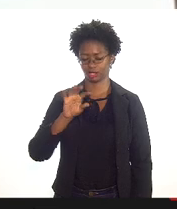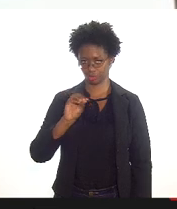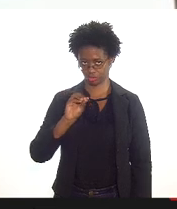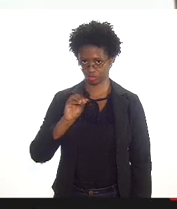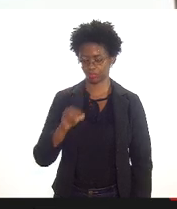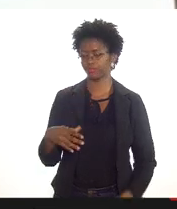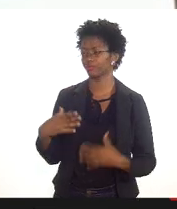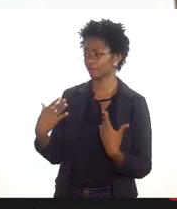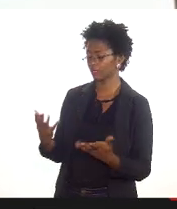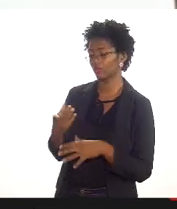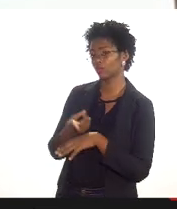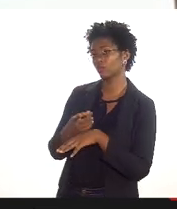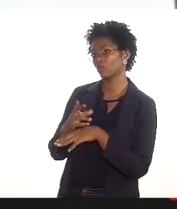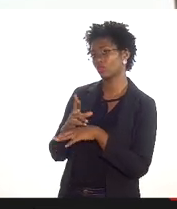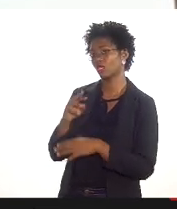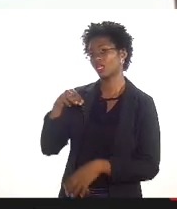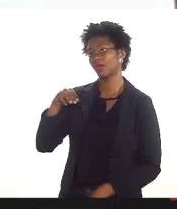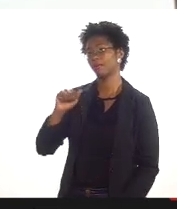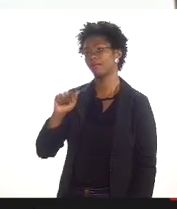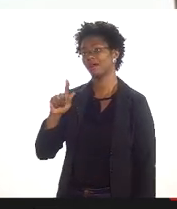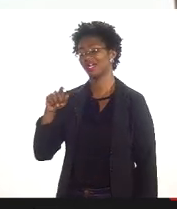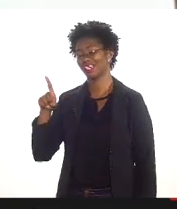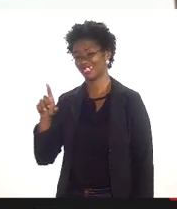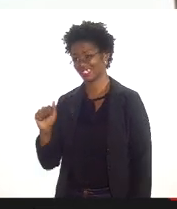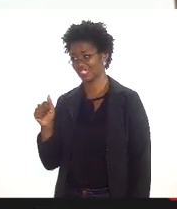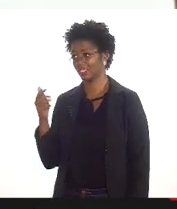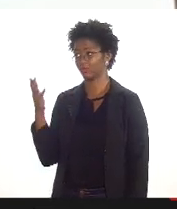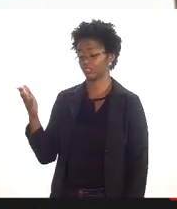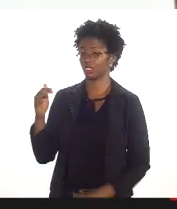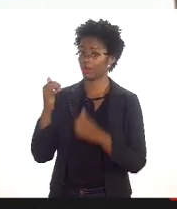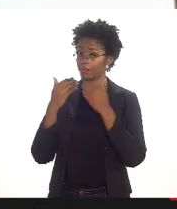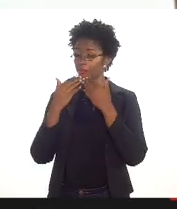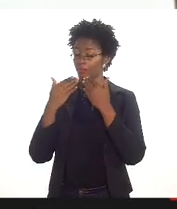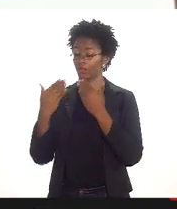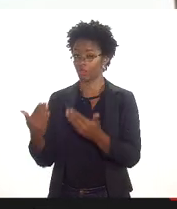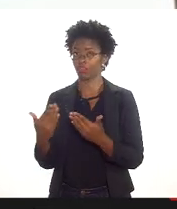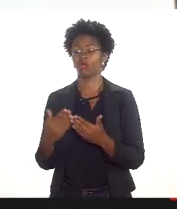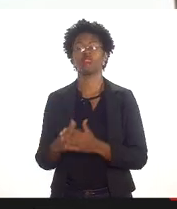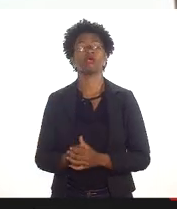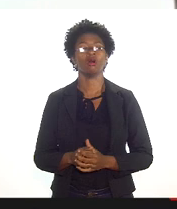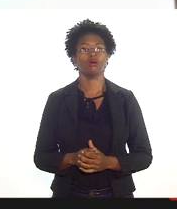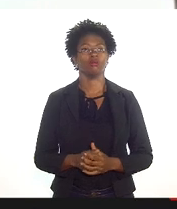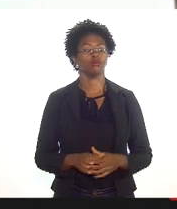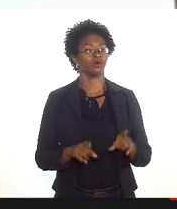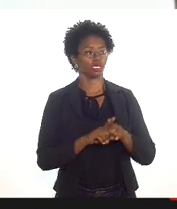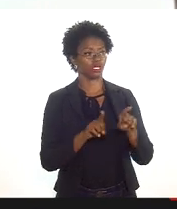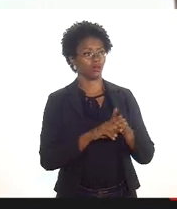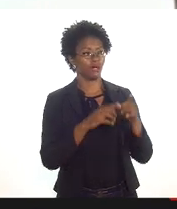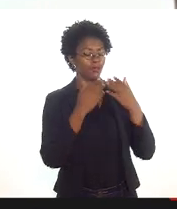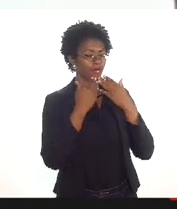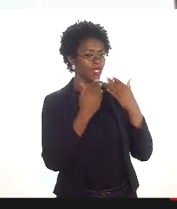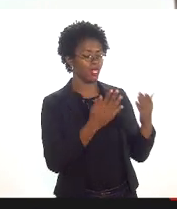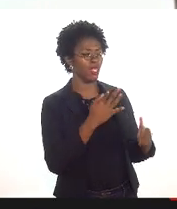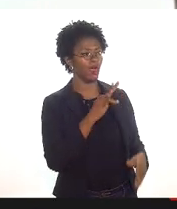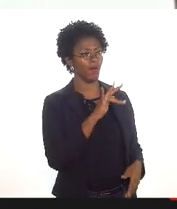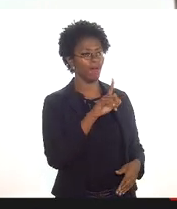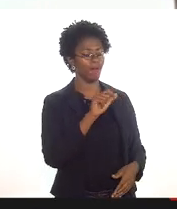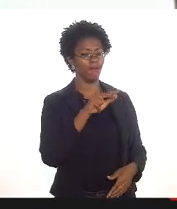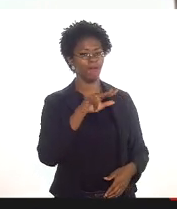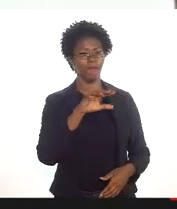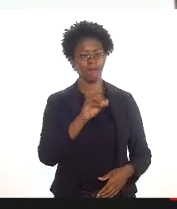Magda, eu queria ter a sua apresentação na integralidade e a apresentação do doutor Flávio Viana